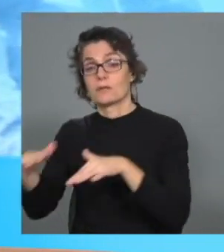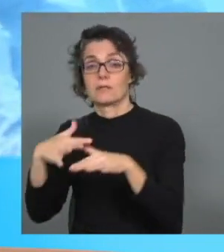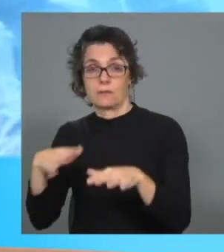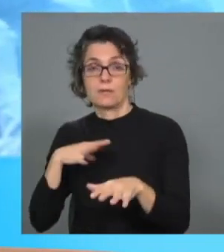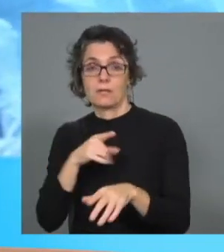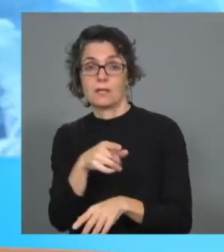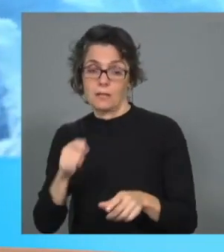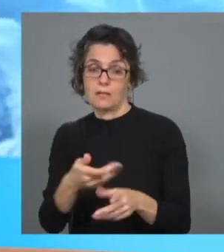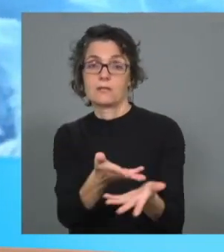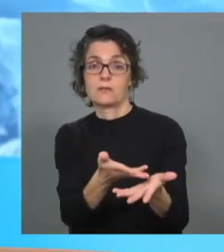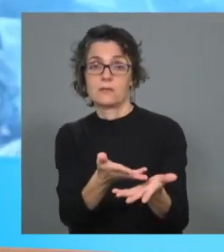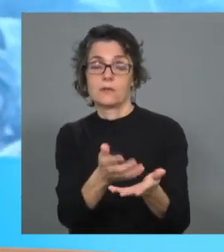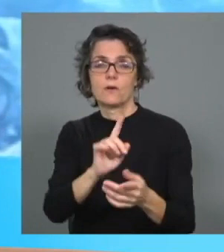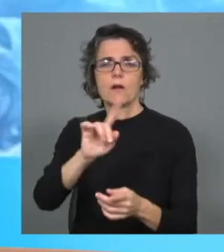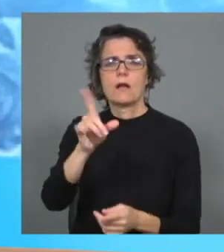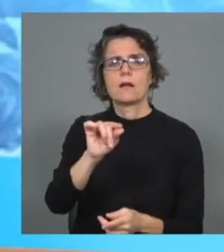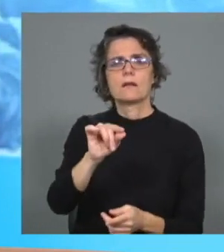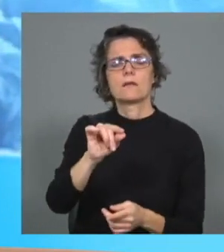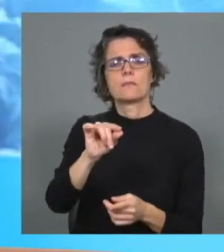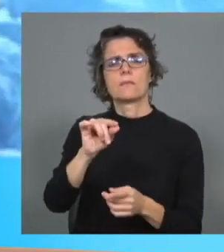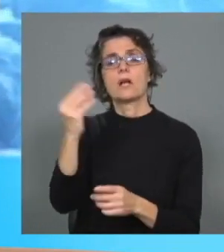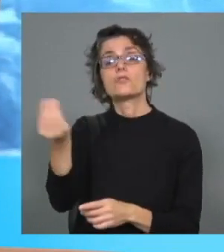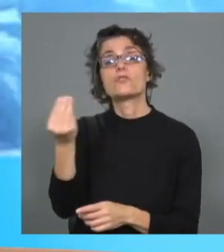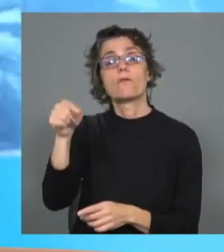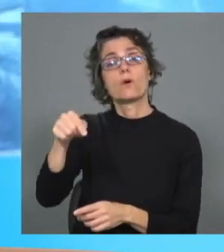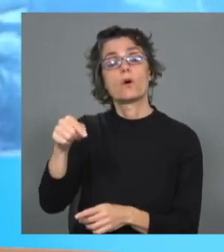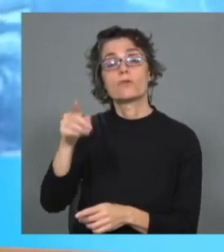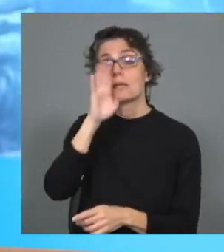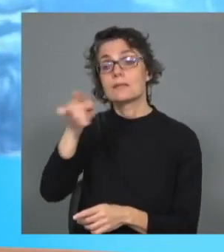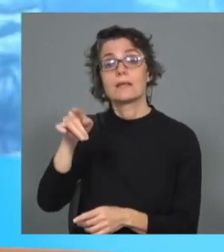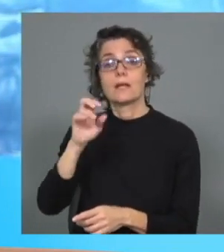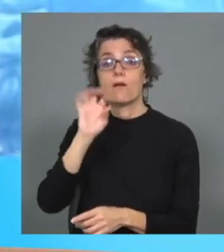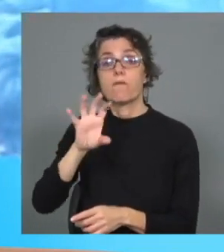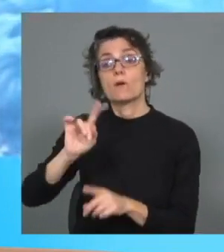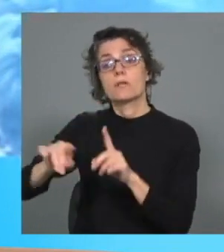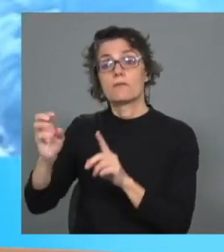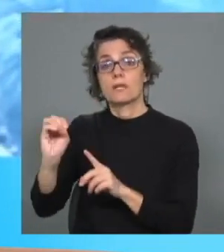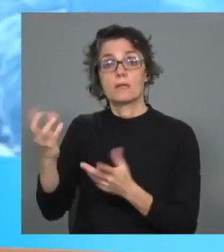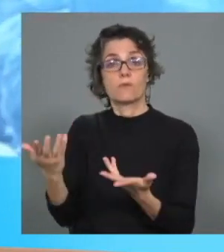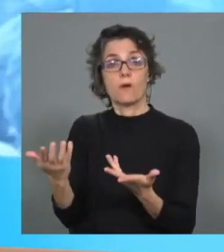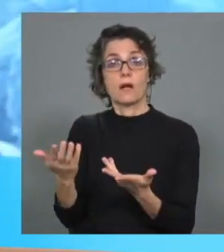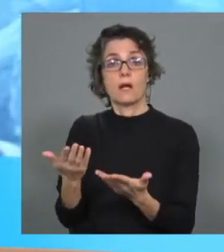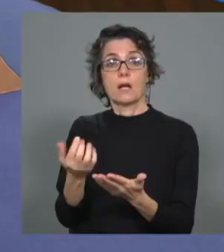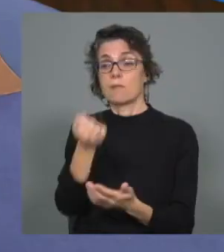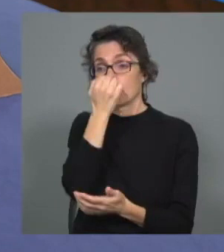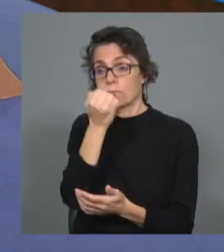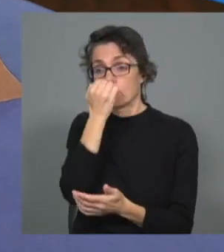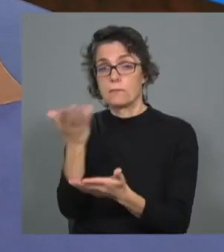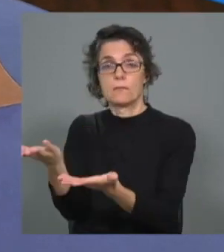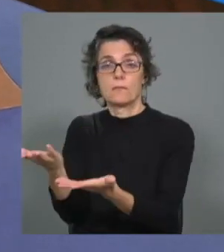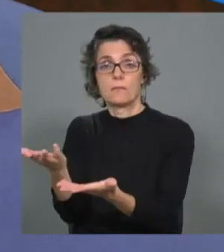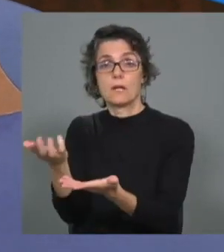acontecer? À medida que, sobretudo com os jovens, à medida que não lhes oferecemos alternativas e que não lhes mostramos que estamos a fazer o nosso melhor, que